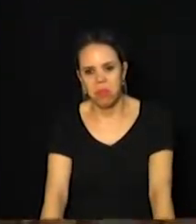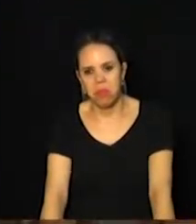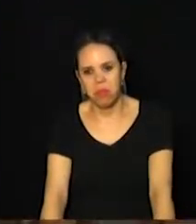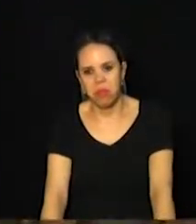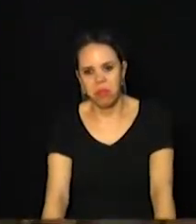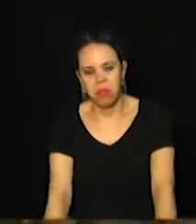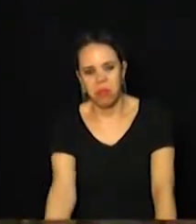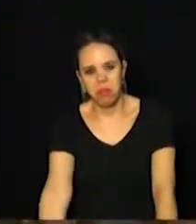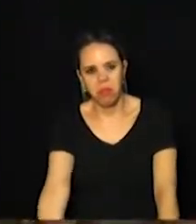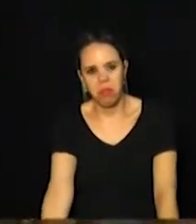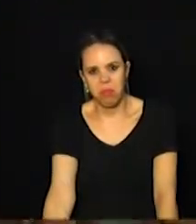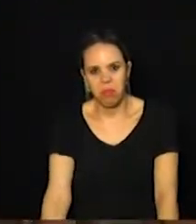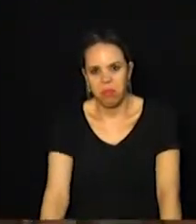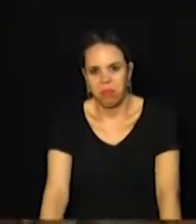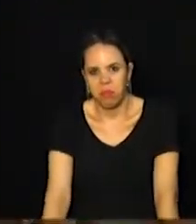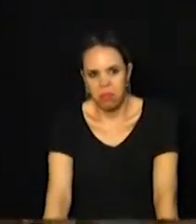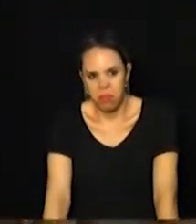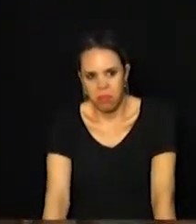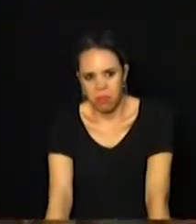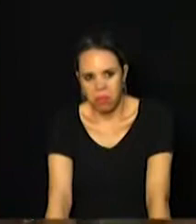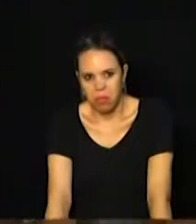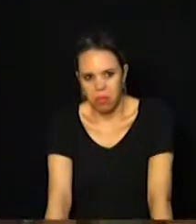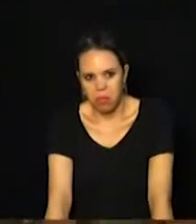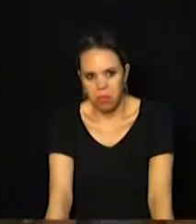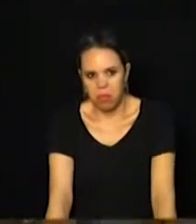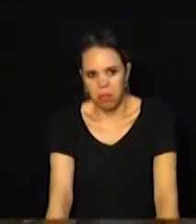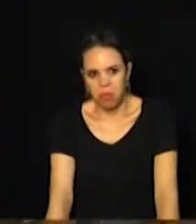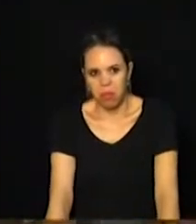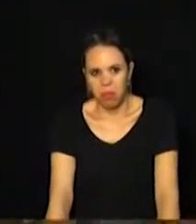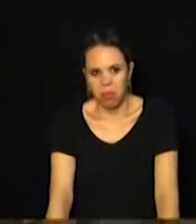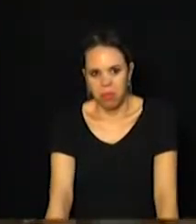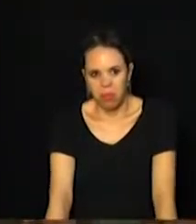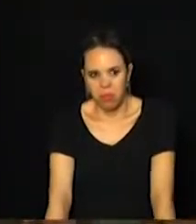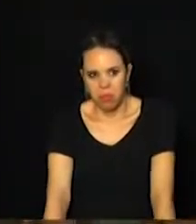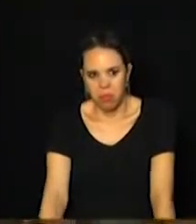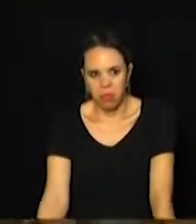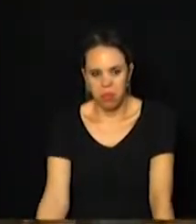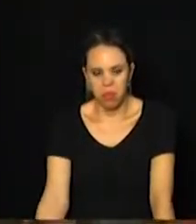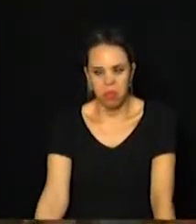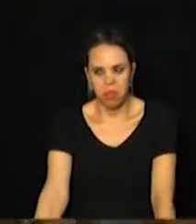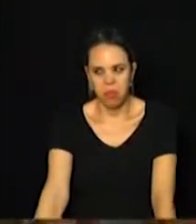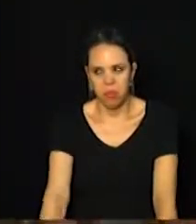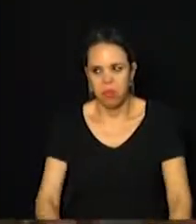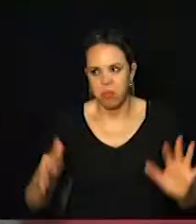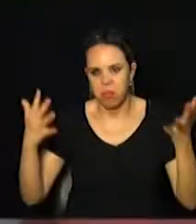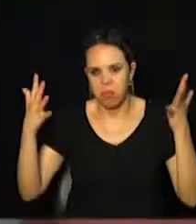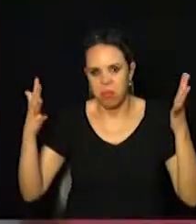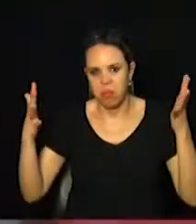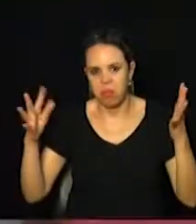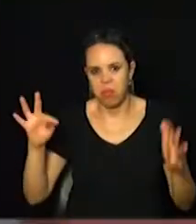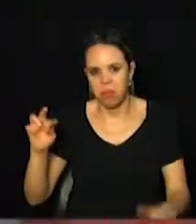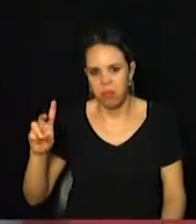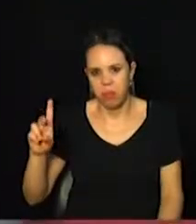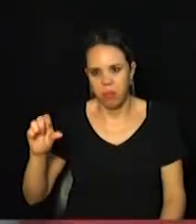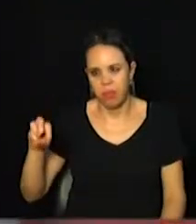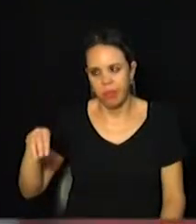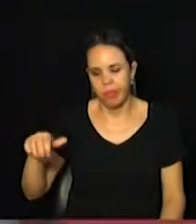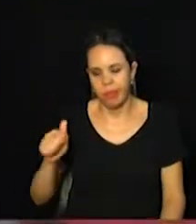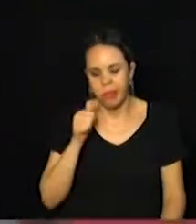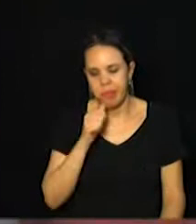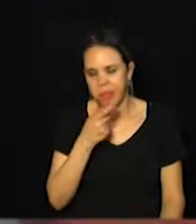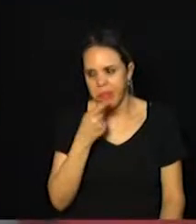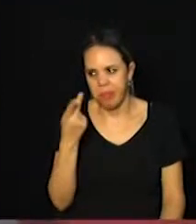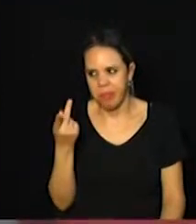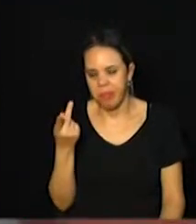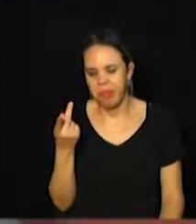E aí a vida e parabéns Telma você